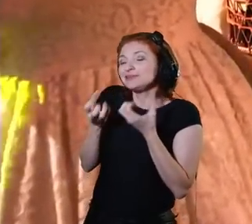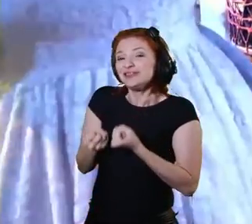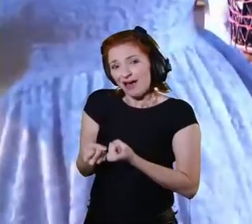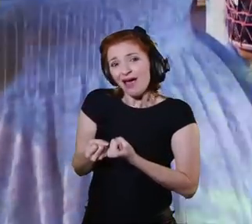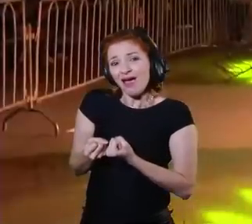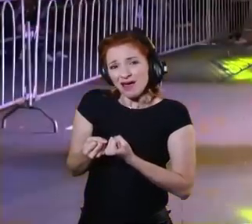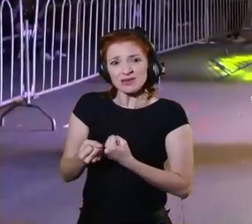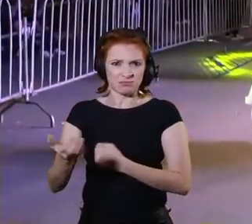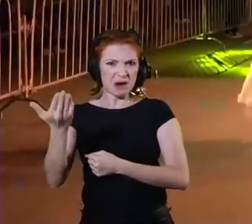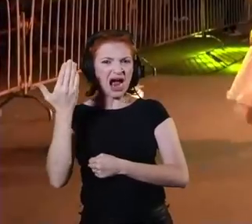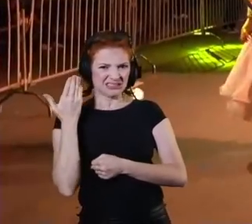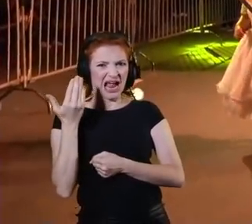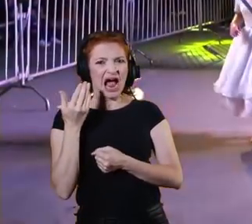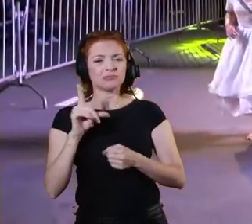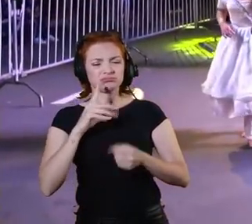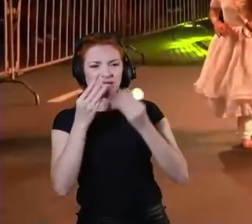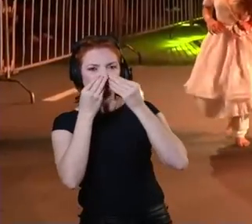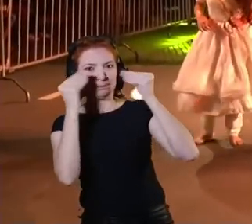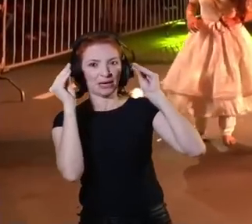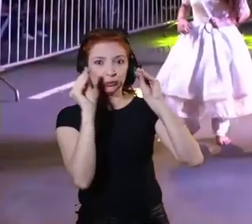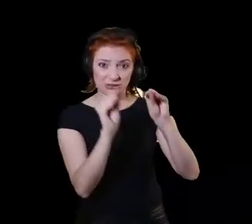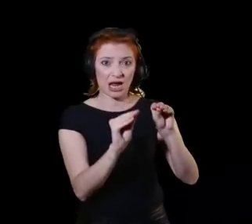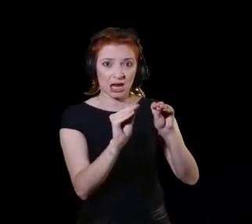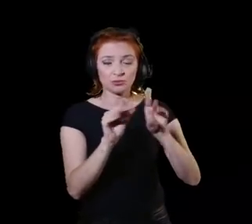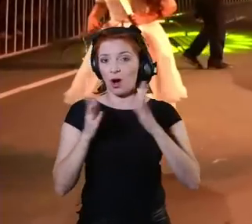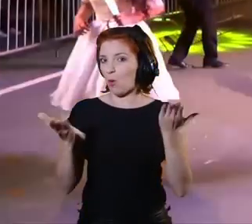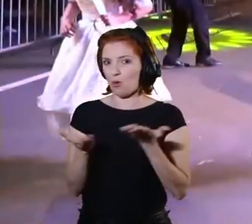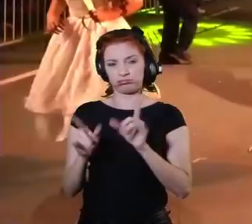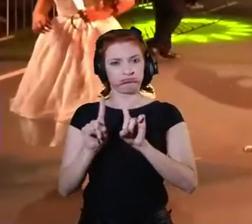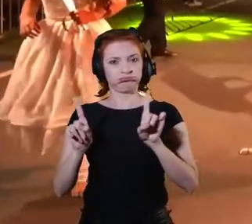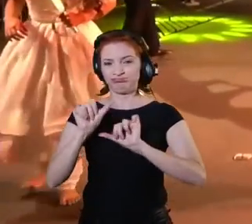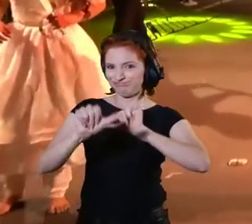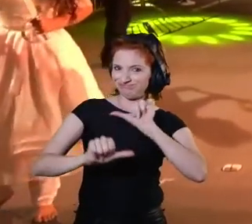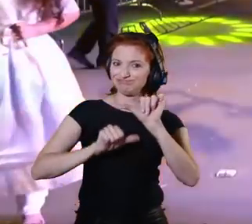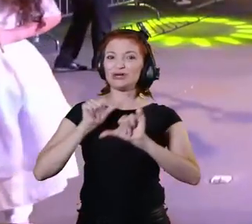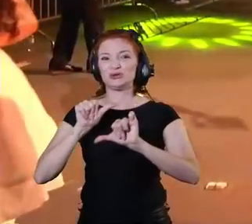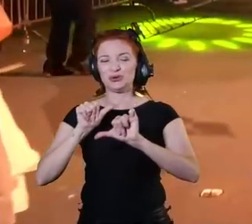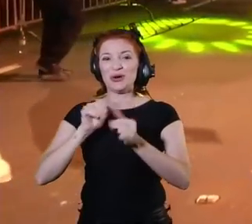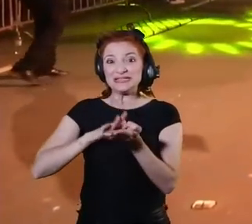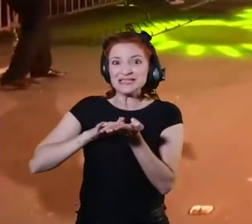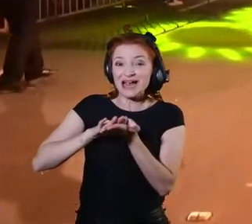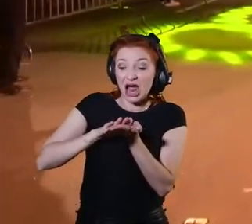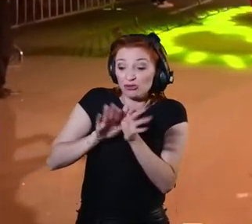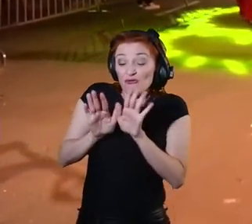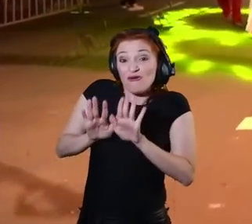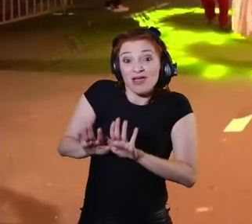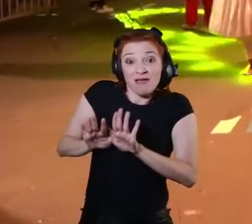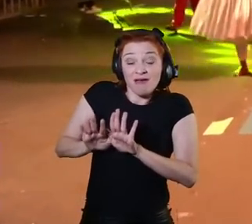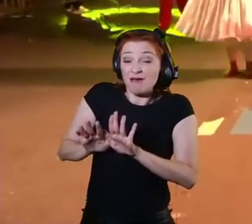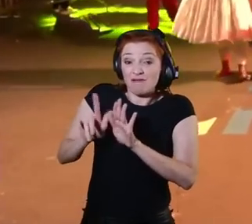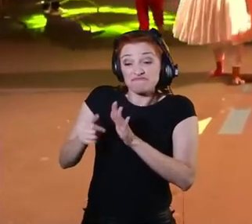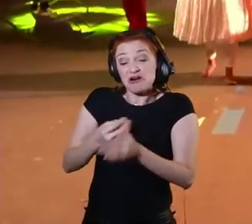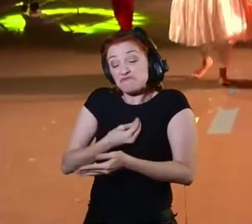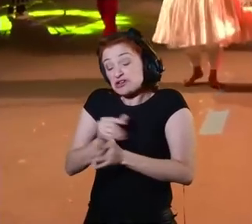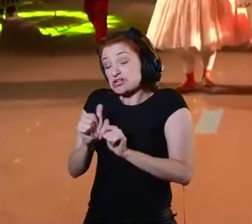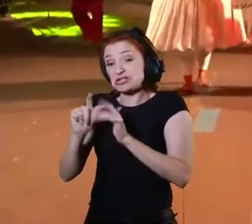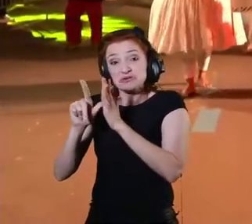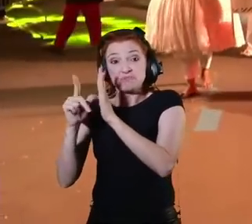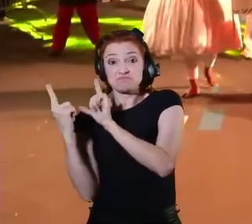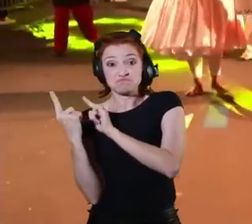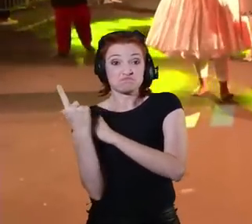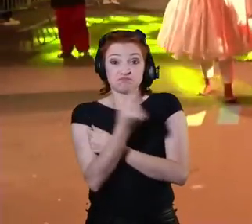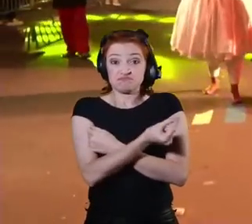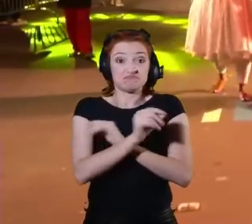restrições quando chegavam os ciganos para dar espaços para eles, mas hoje não. Eles chegam, ficam ali, têm a vida deles e depois saem.